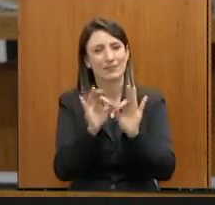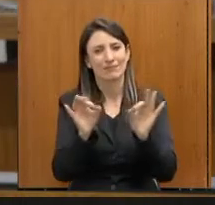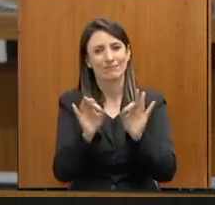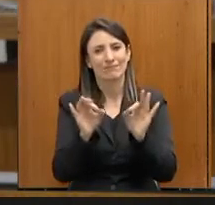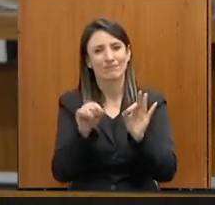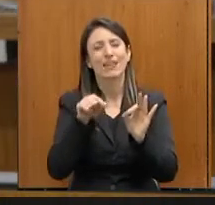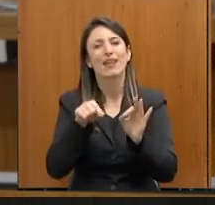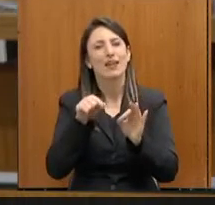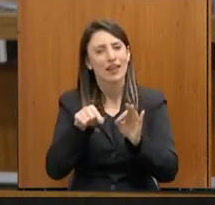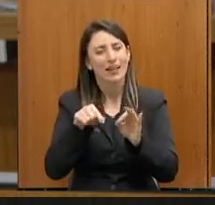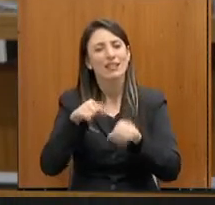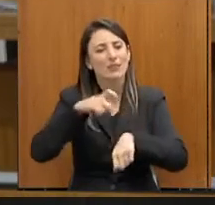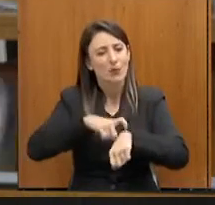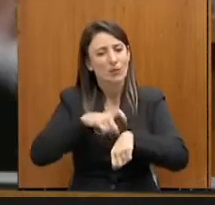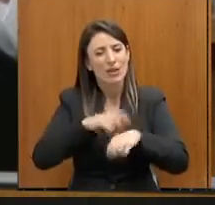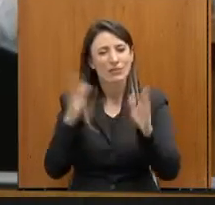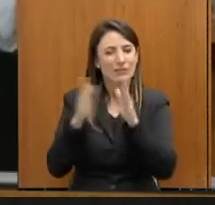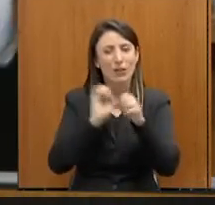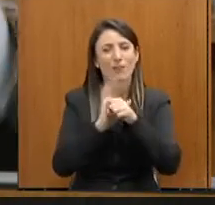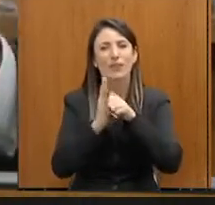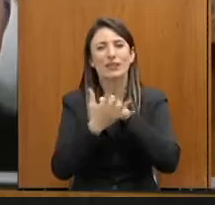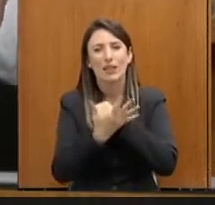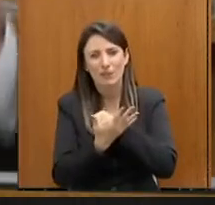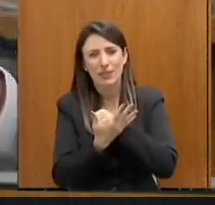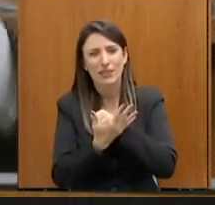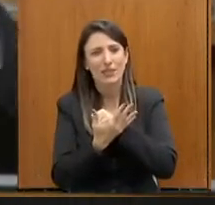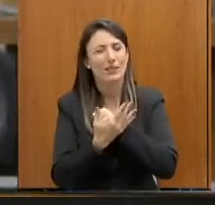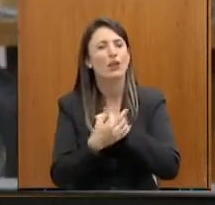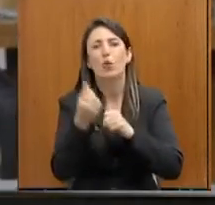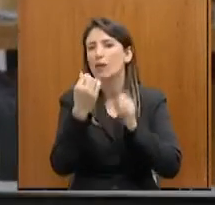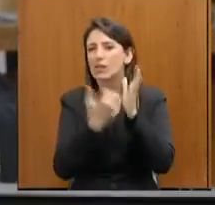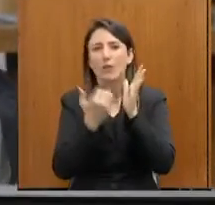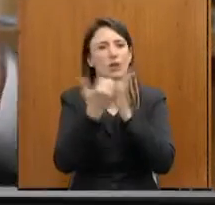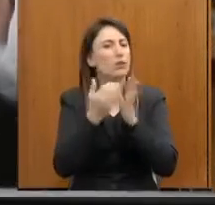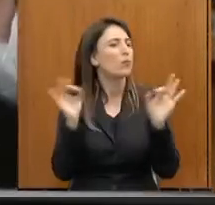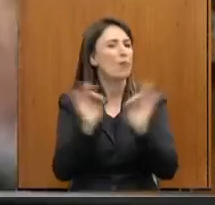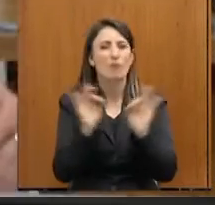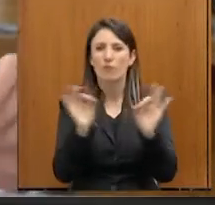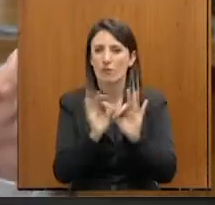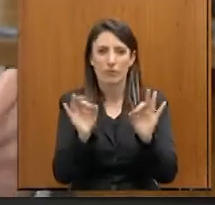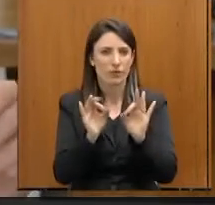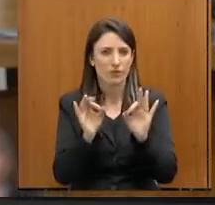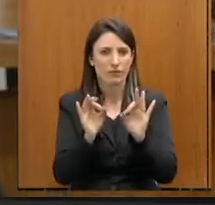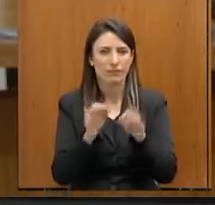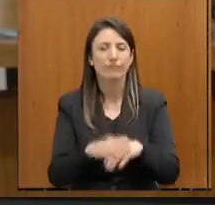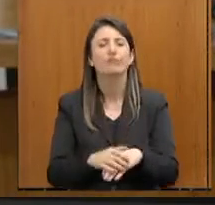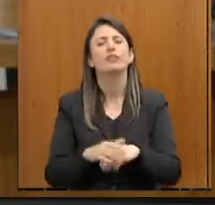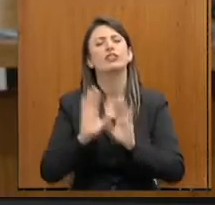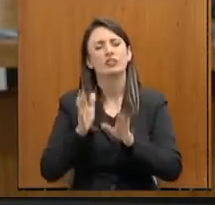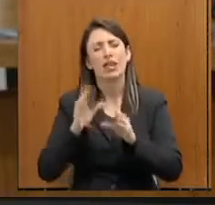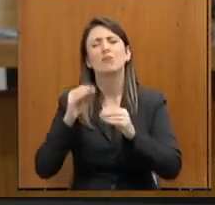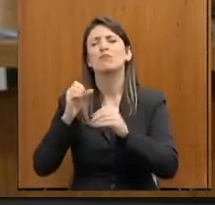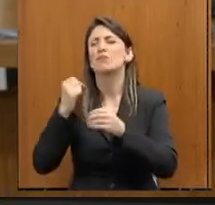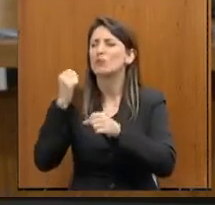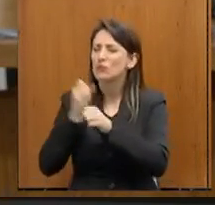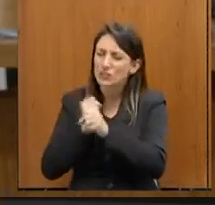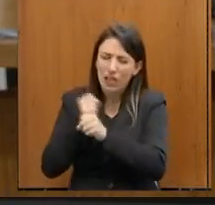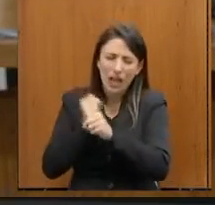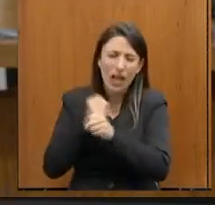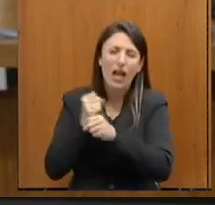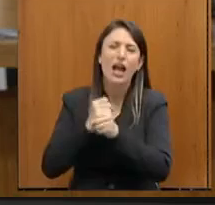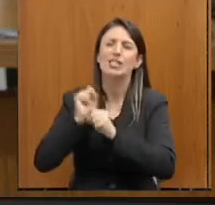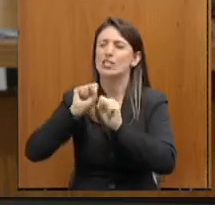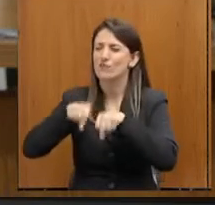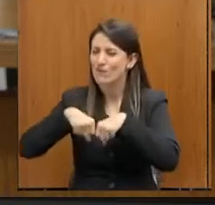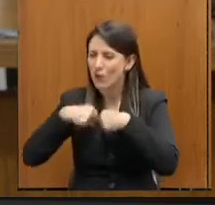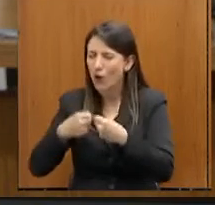nesse momento de pandemia né Nós graças ao esforço de muitos anos dessa companhia aqui o diretor